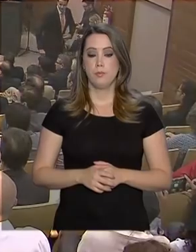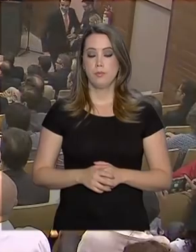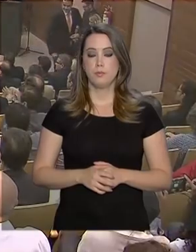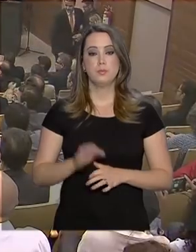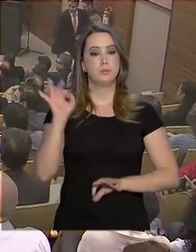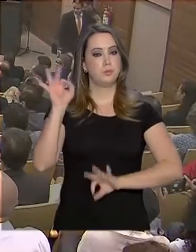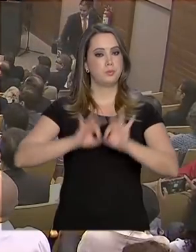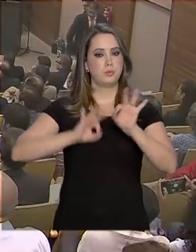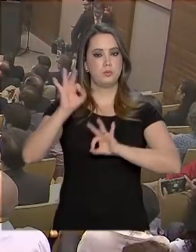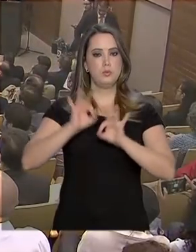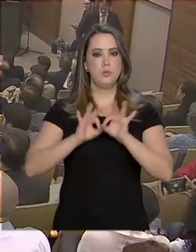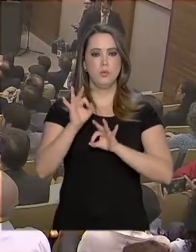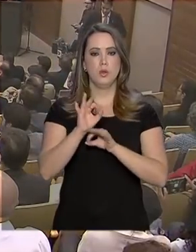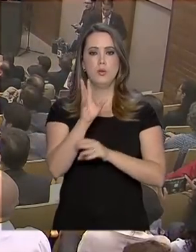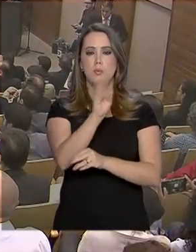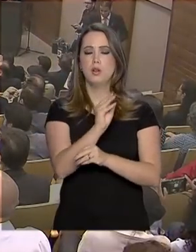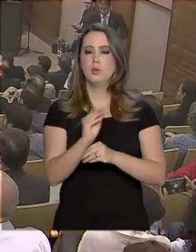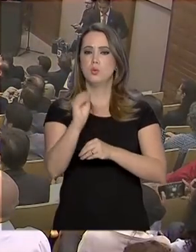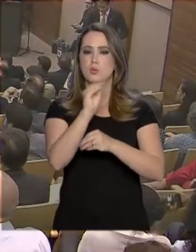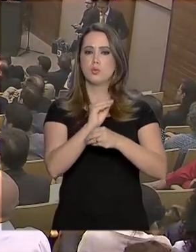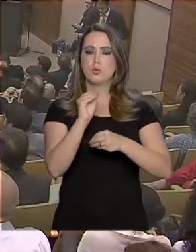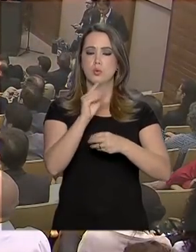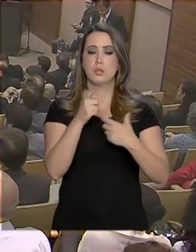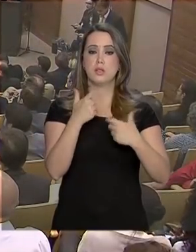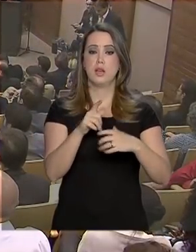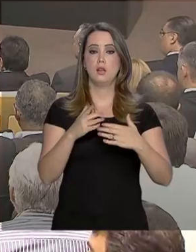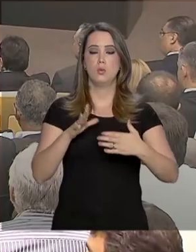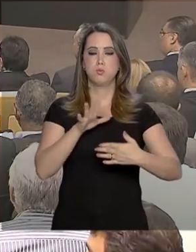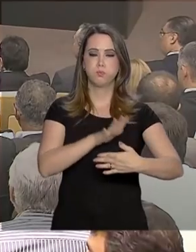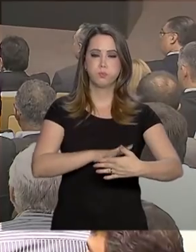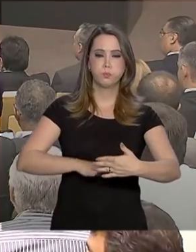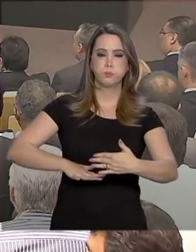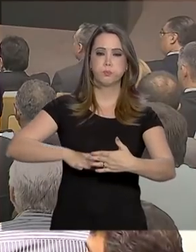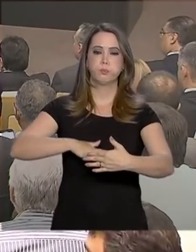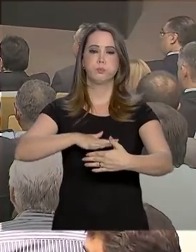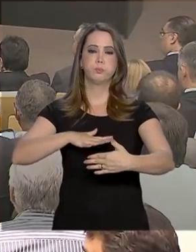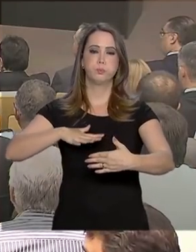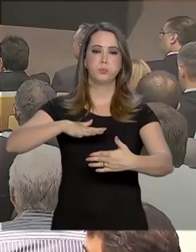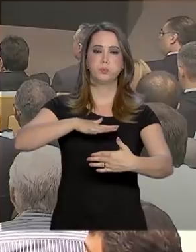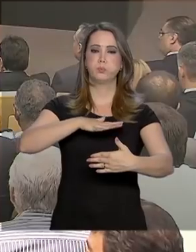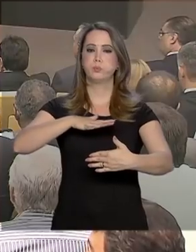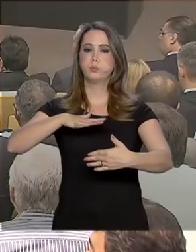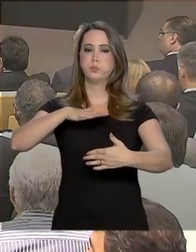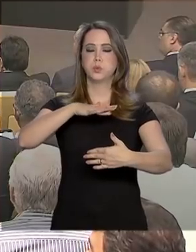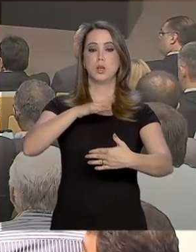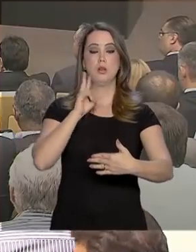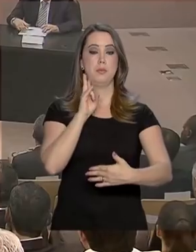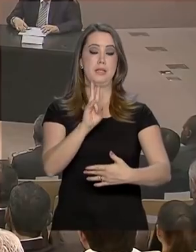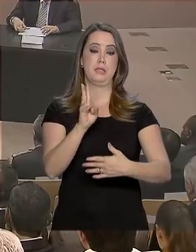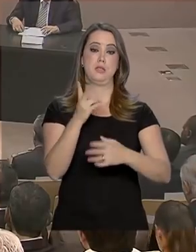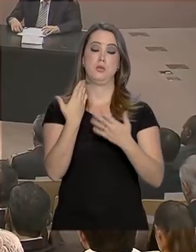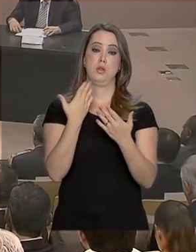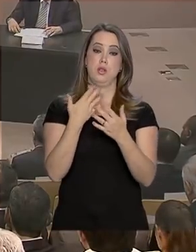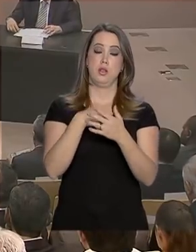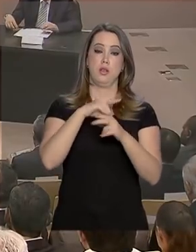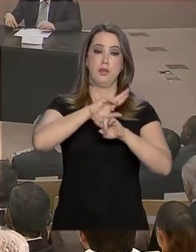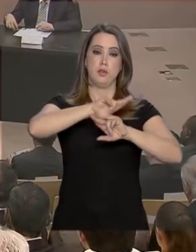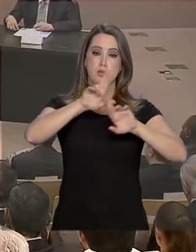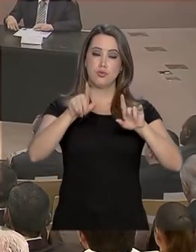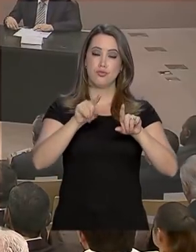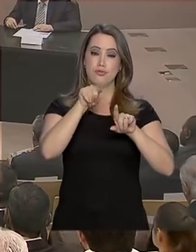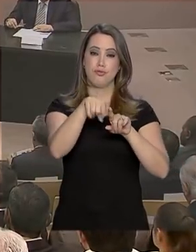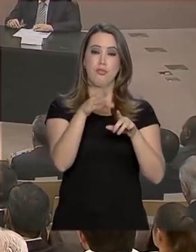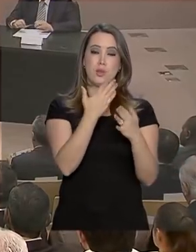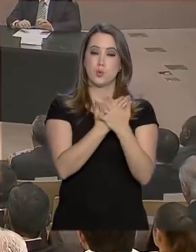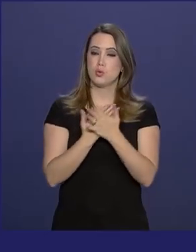o plano de reabilitação de barragens ligadas a órgãos federais leva em conta um diagnóstico estrutural jurídico fundiário